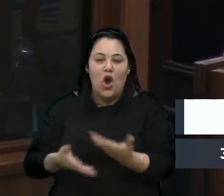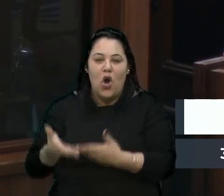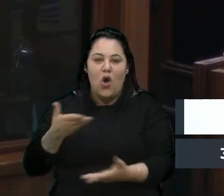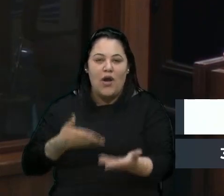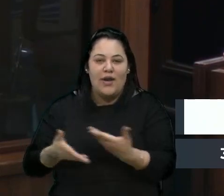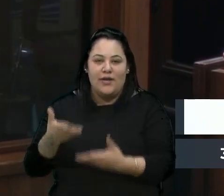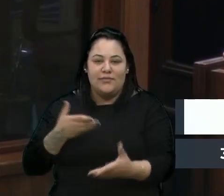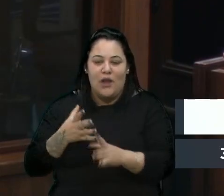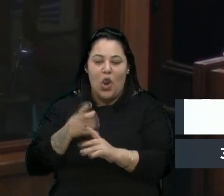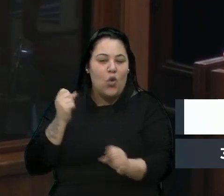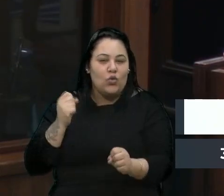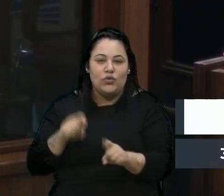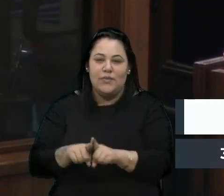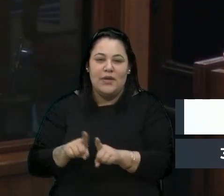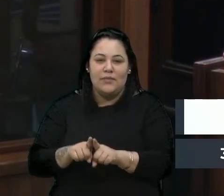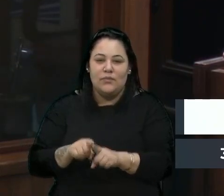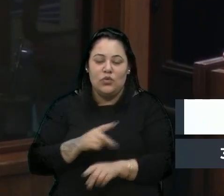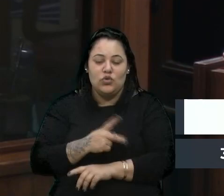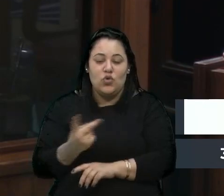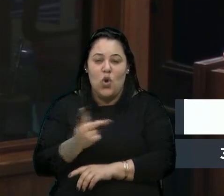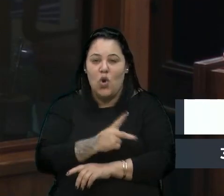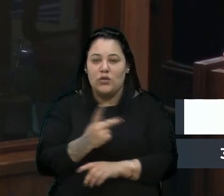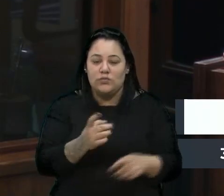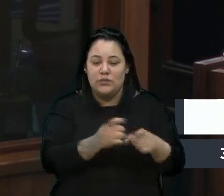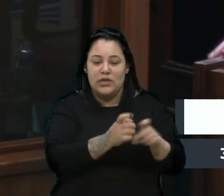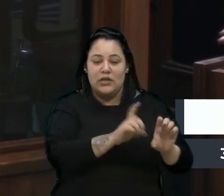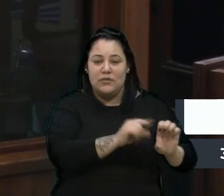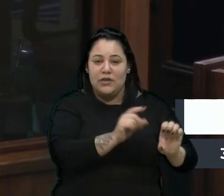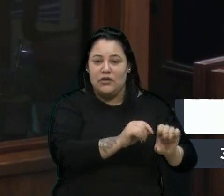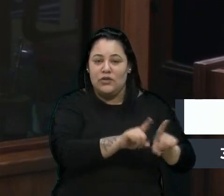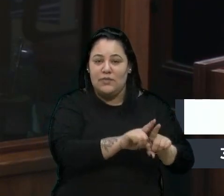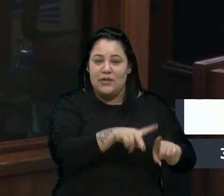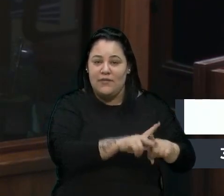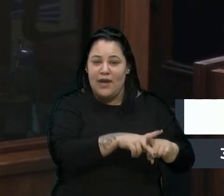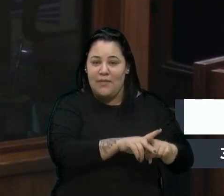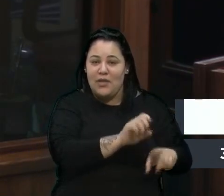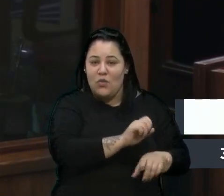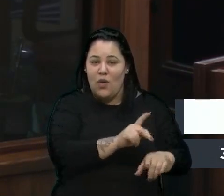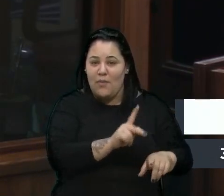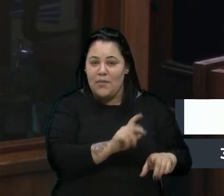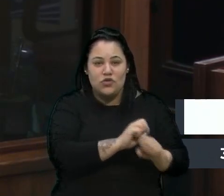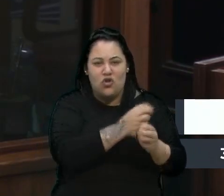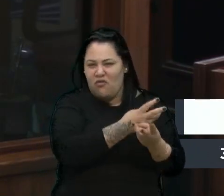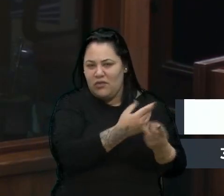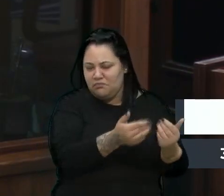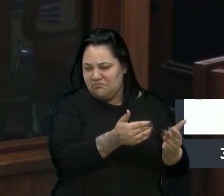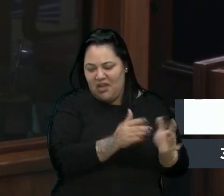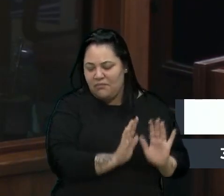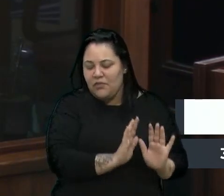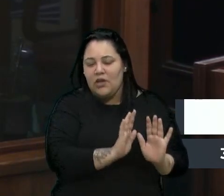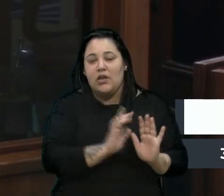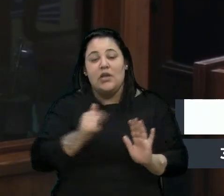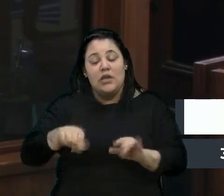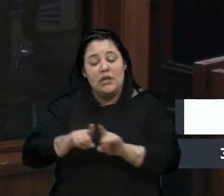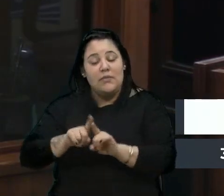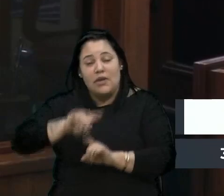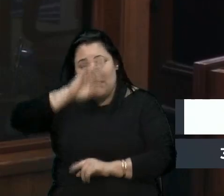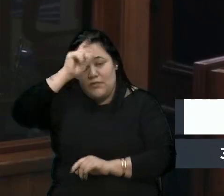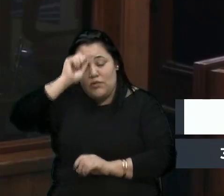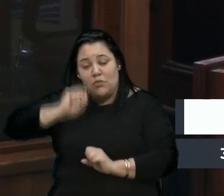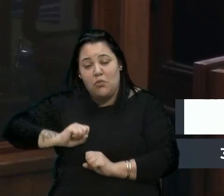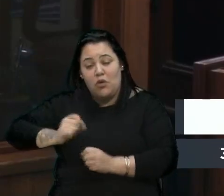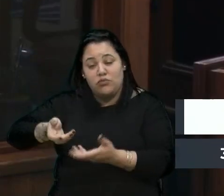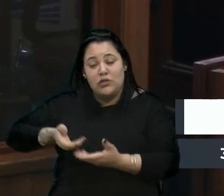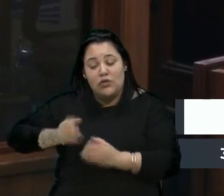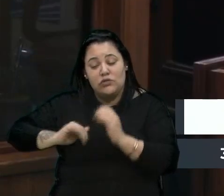Ganha o microempreendedor que tem a ferramenta e, ao mesmo tempo, ganha a prefeitura que pode possibilitar o